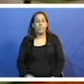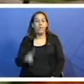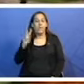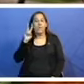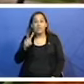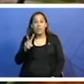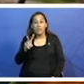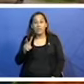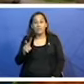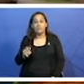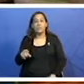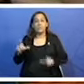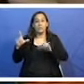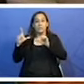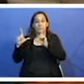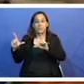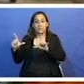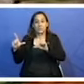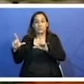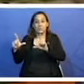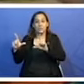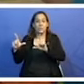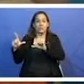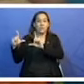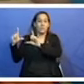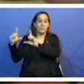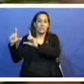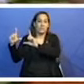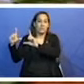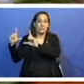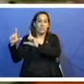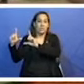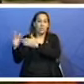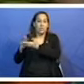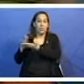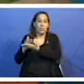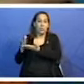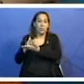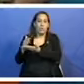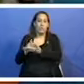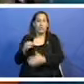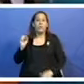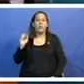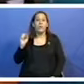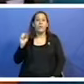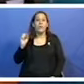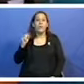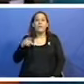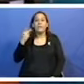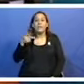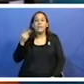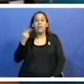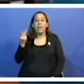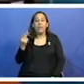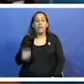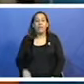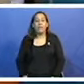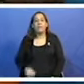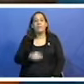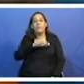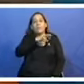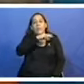figuras na capa do livreto, vocês imaginam que esse cordel é sobre o quê? Só pode ser